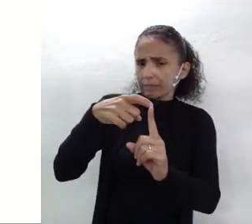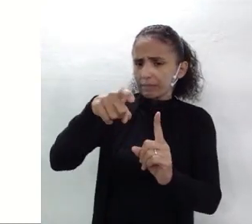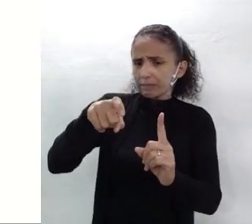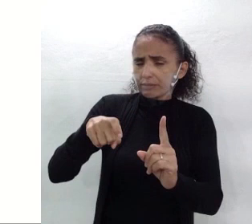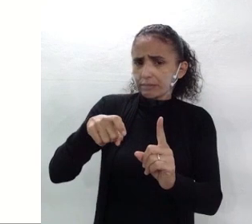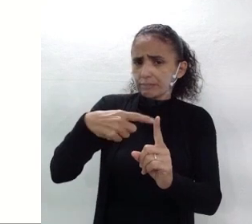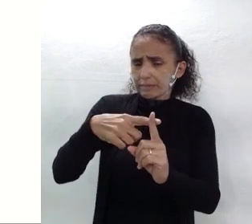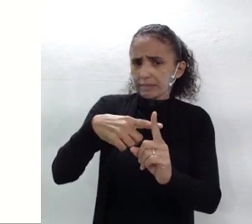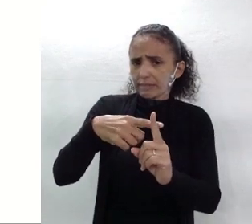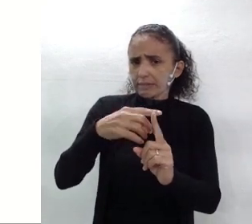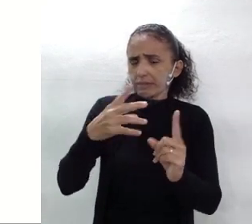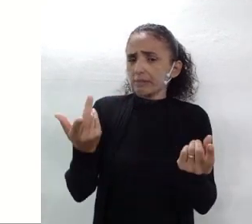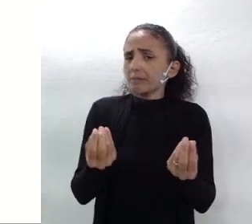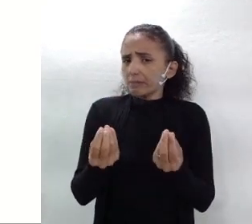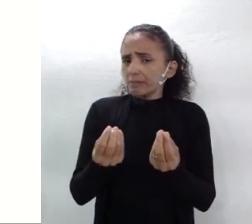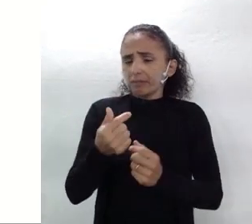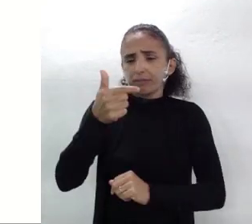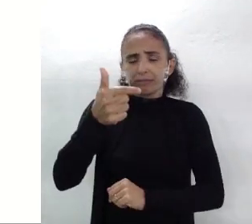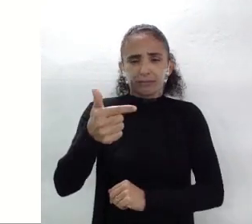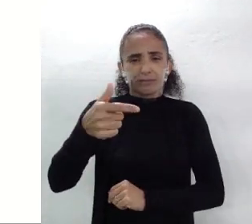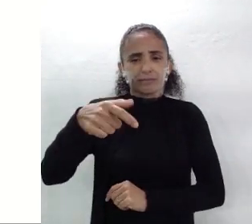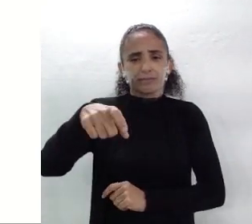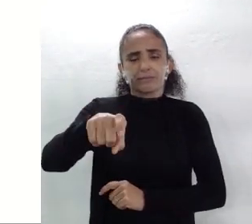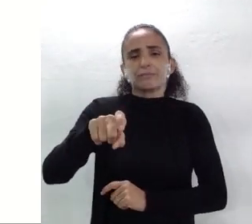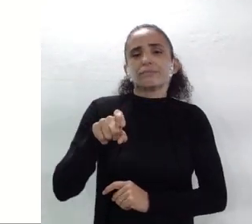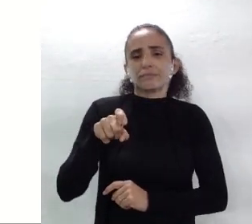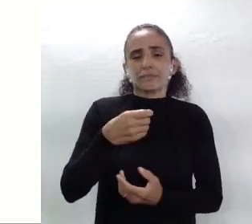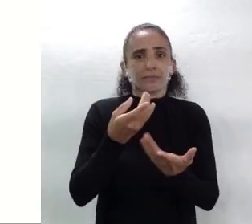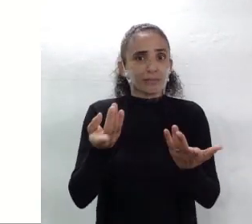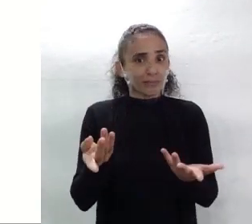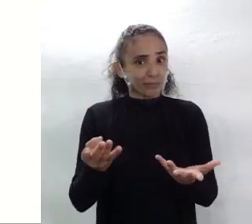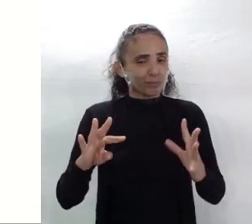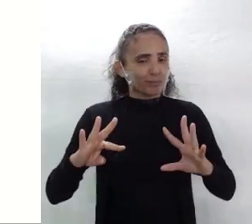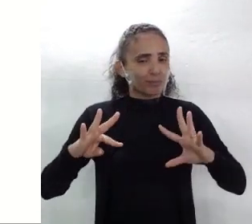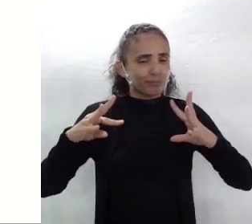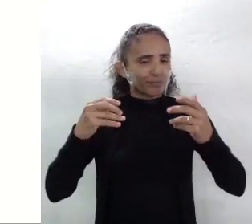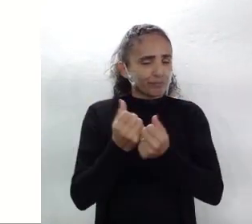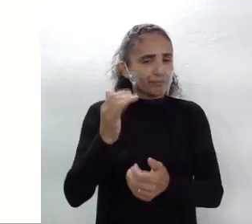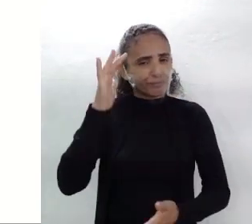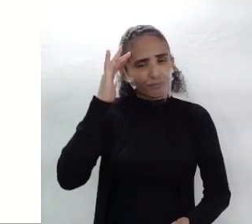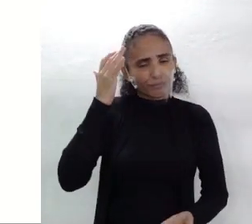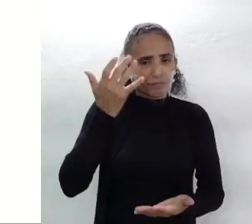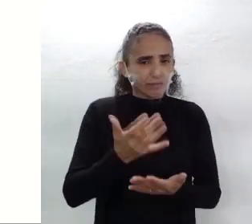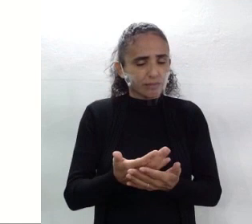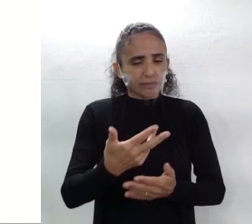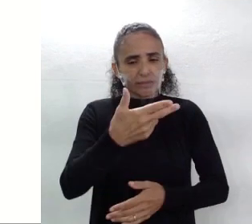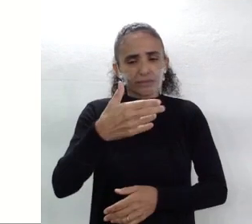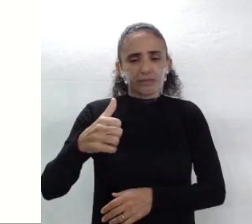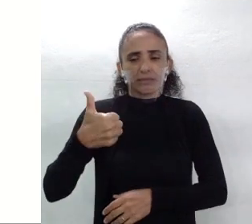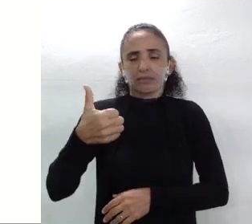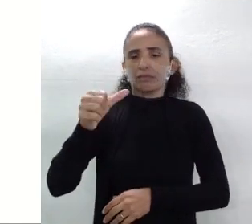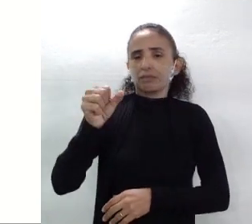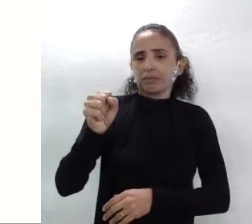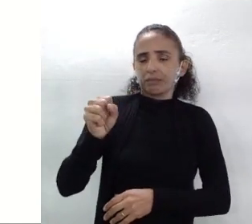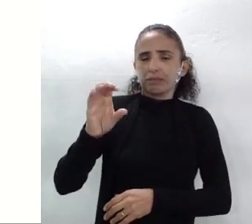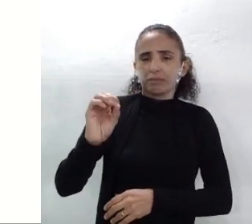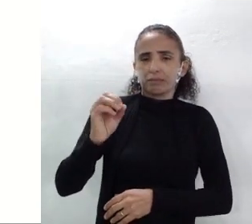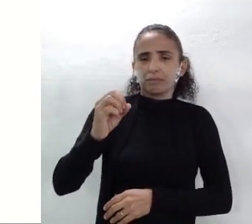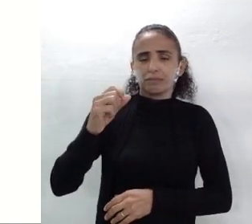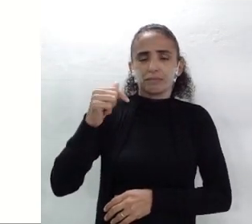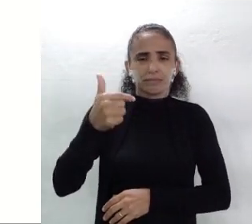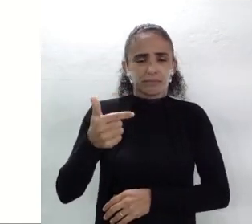X mais X, quanto é que vai ser igual a 2X? Todas as vezes que isso acontece, 2X é igual a 180,